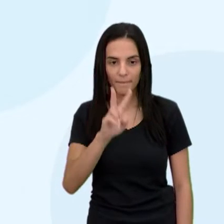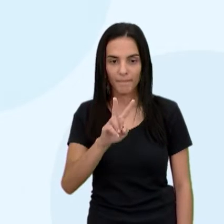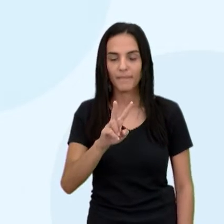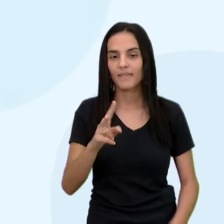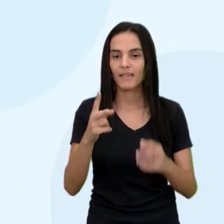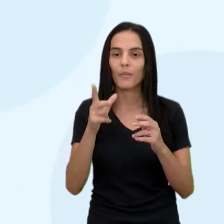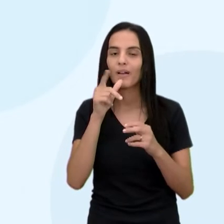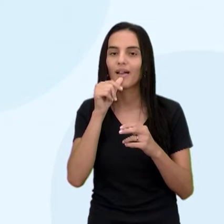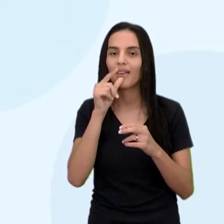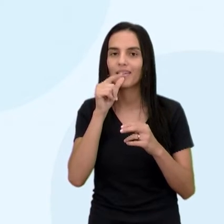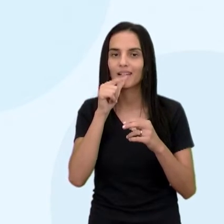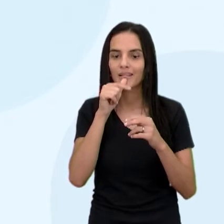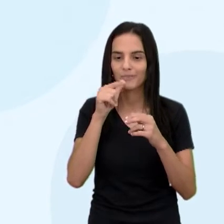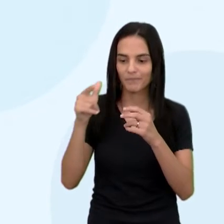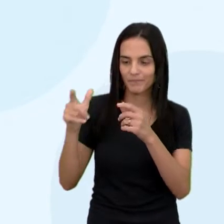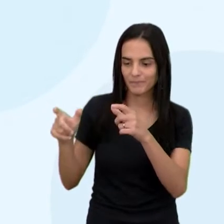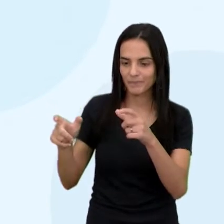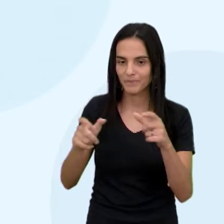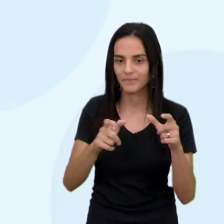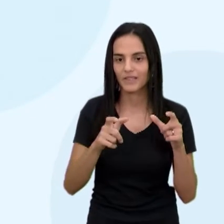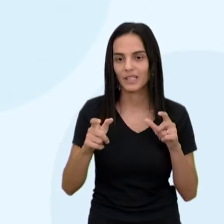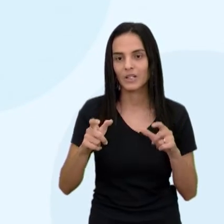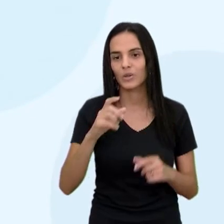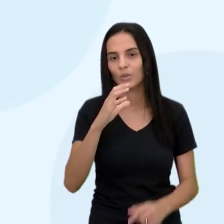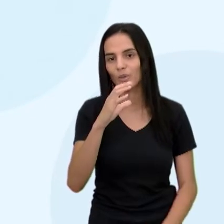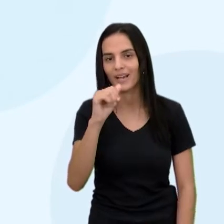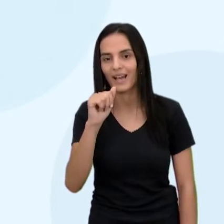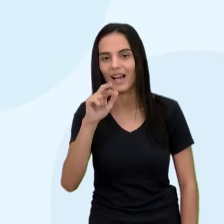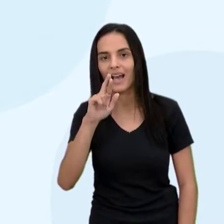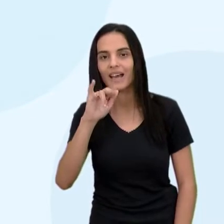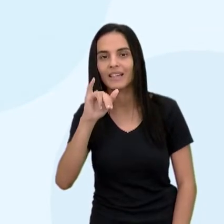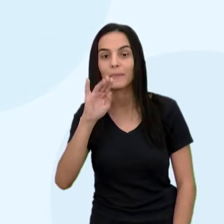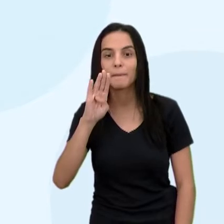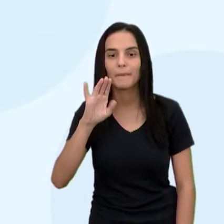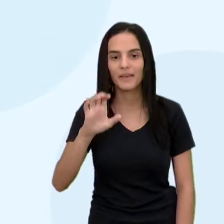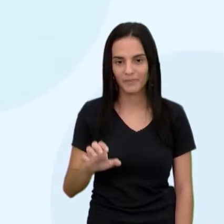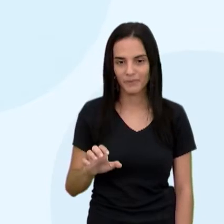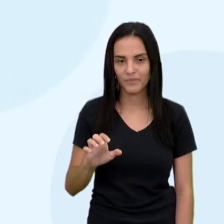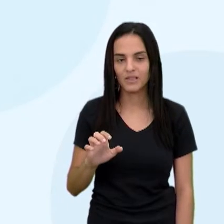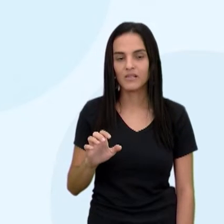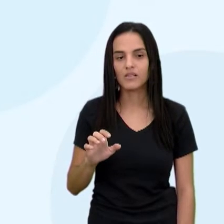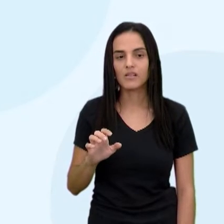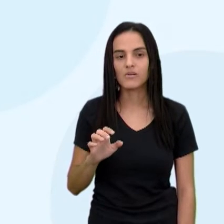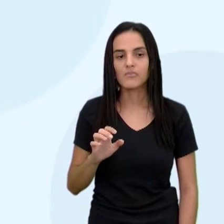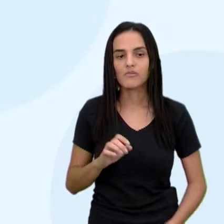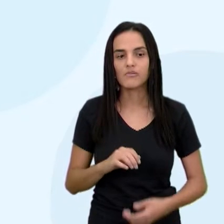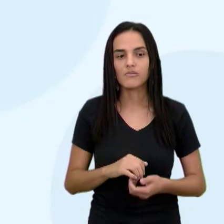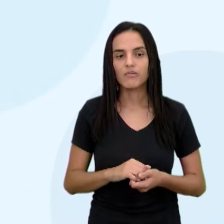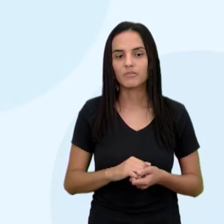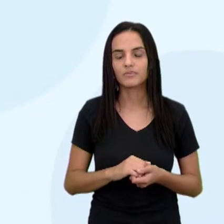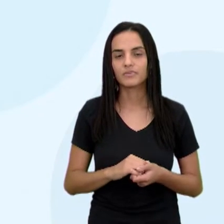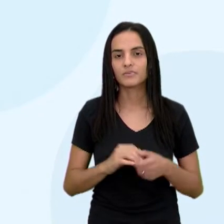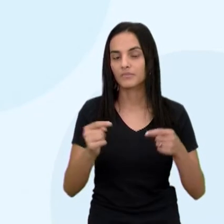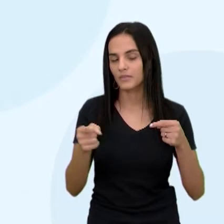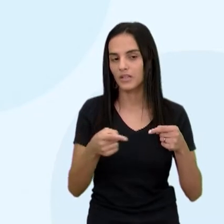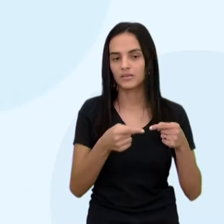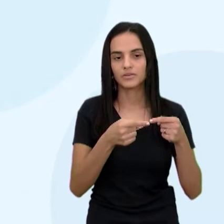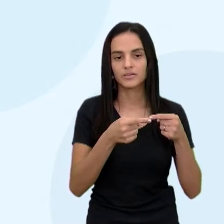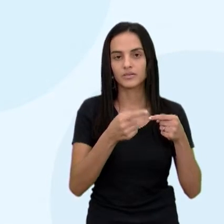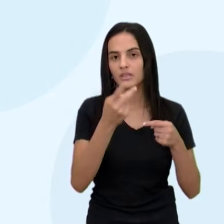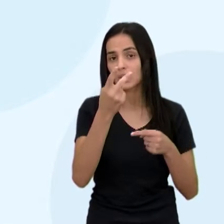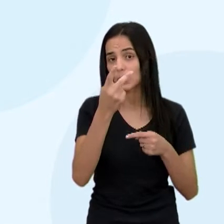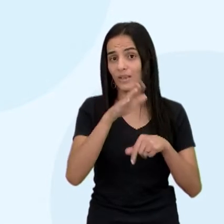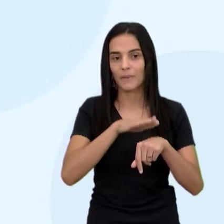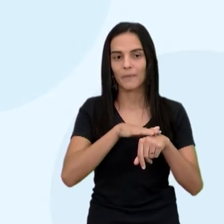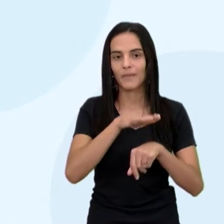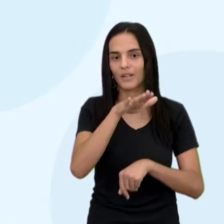ilha no Caribe, ali na América Central, e corresponde à segunda